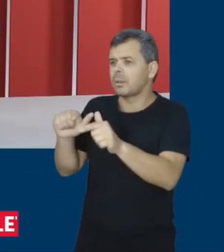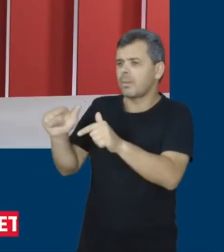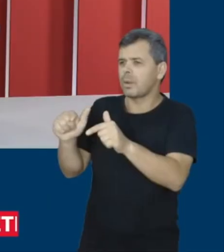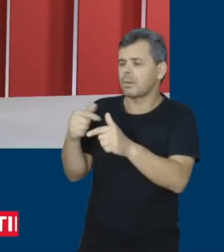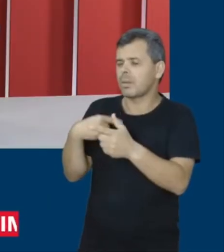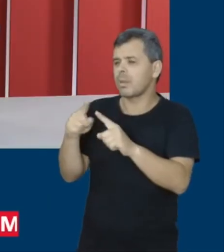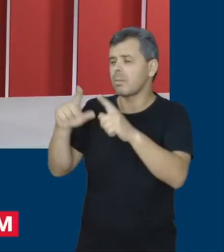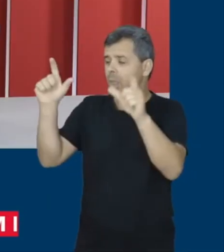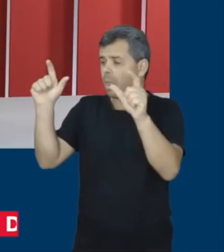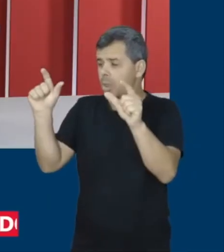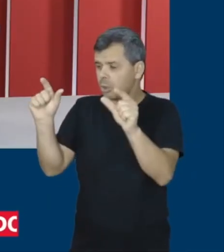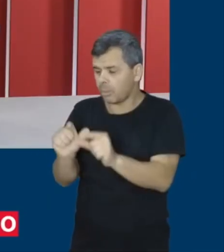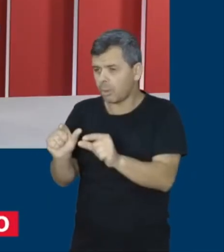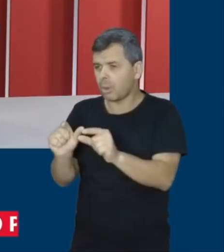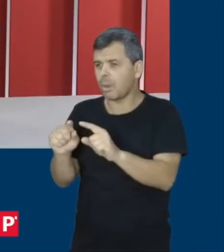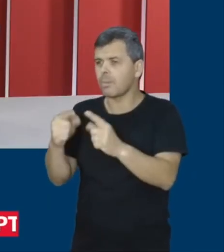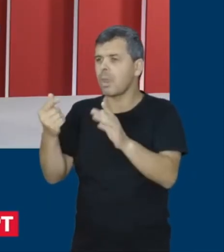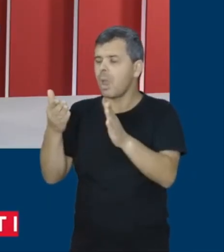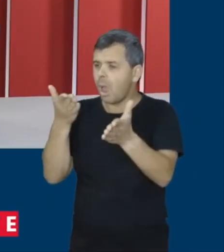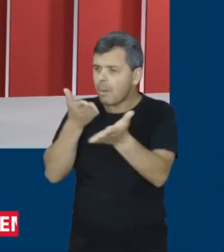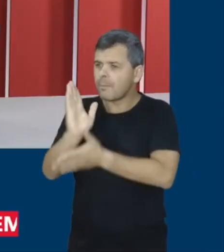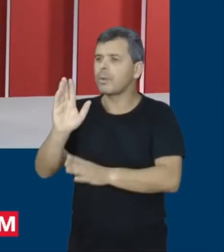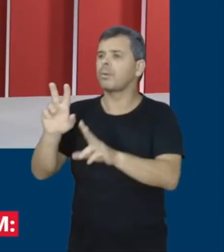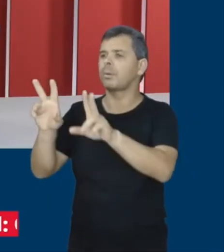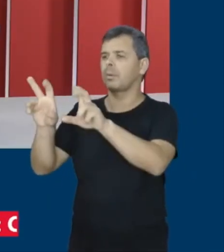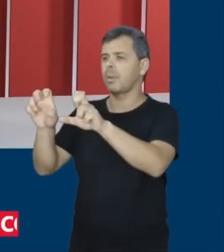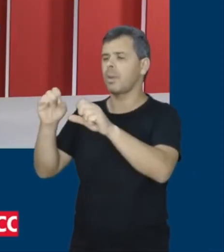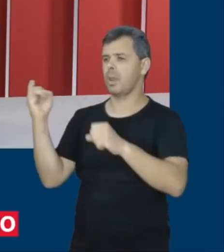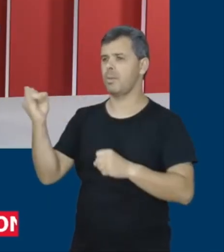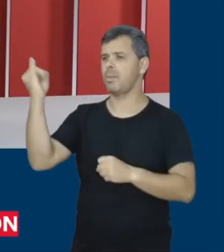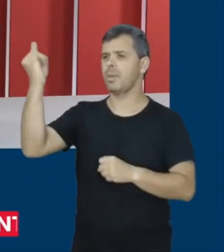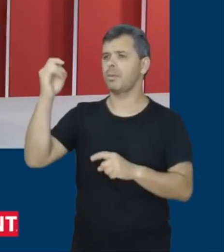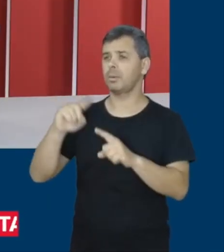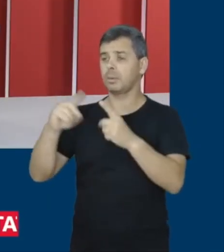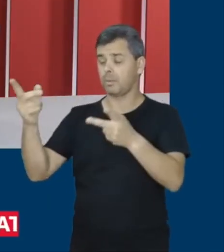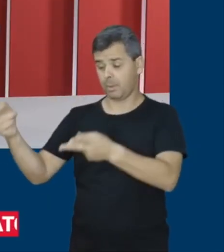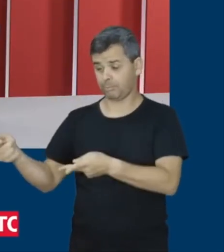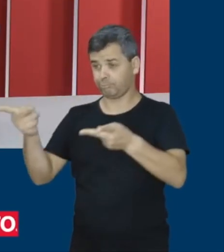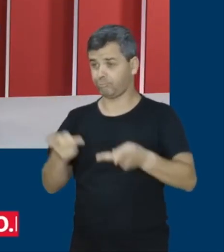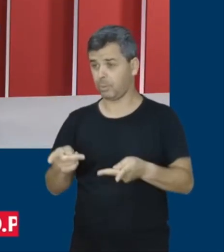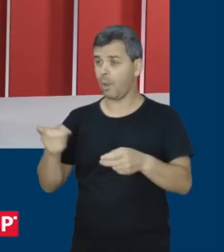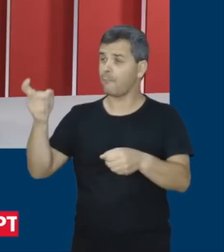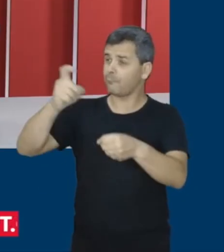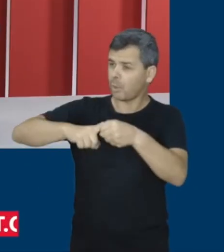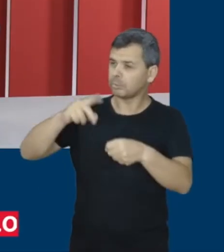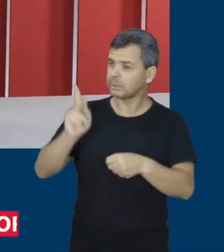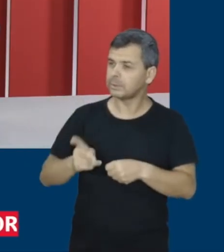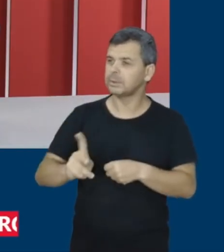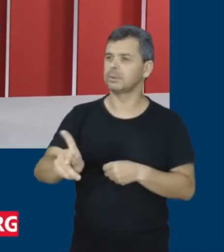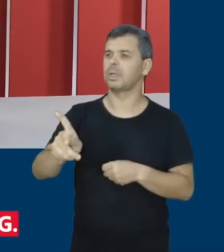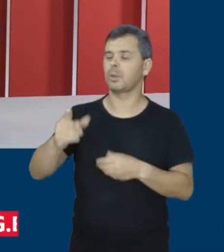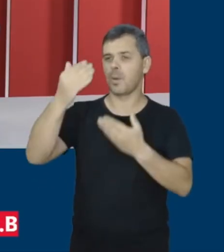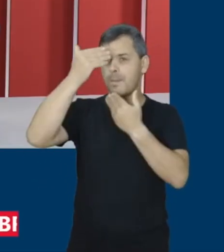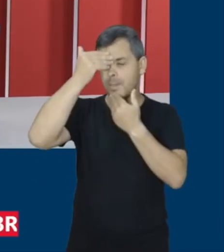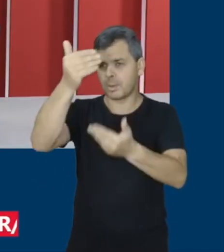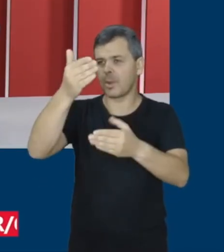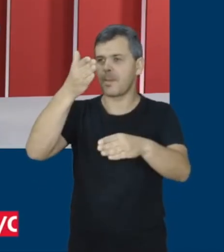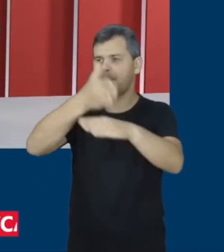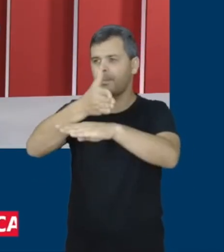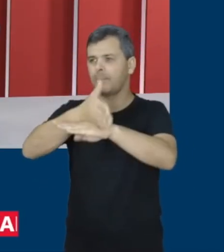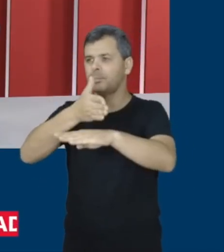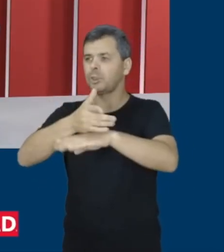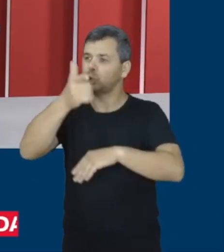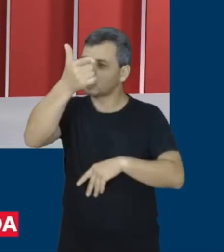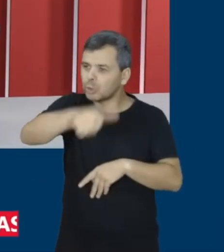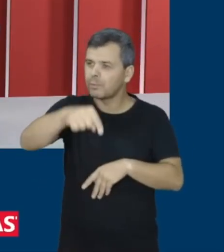apesar de minoria, a gente está aprovando essas pautas tão importantes. Seja sempre muito bem-vindo, volte para conversar com a gente. Obrigada pela participação